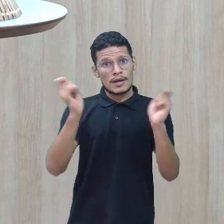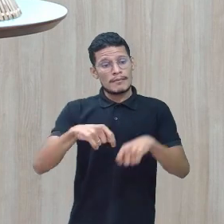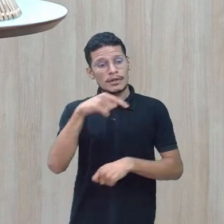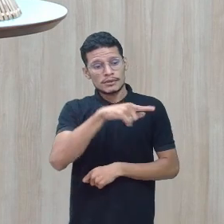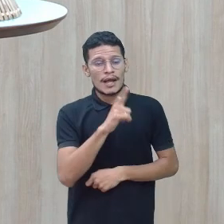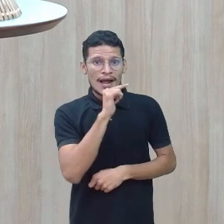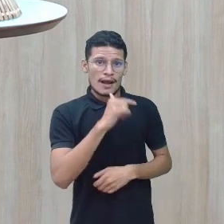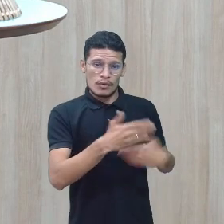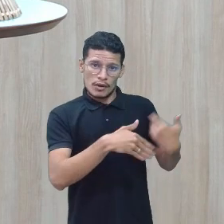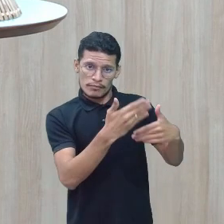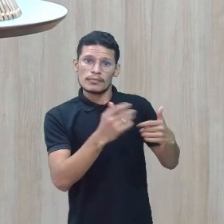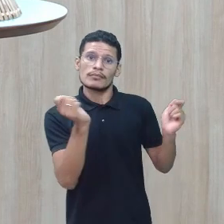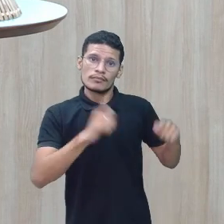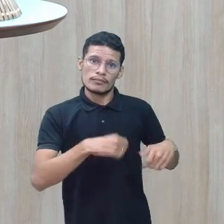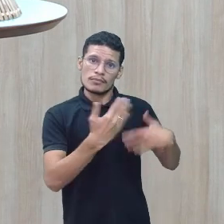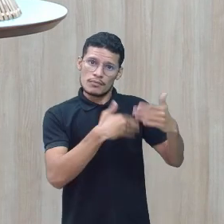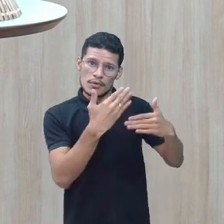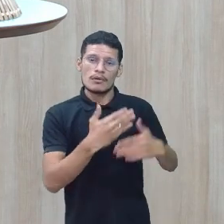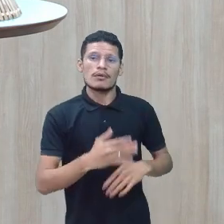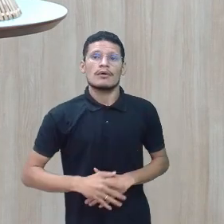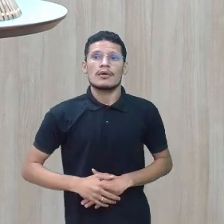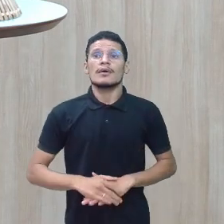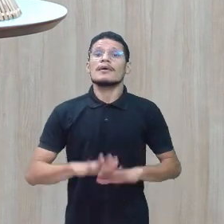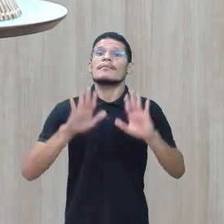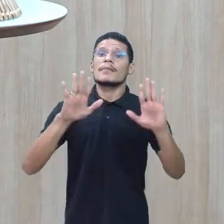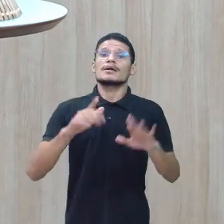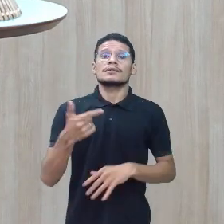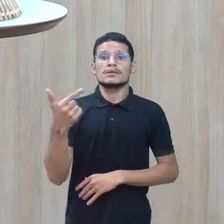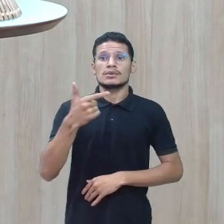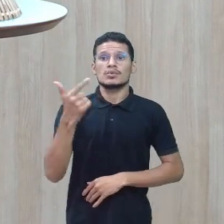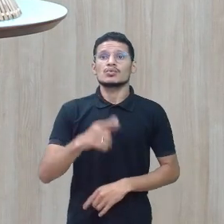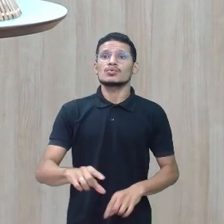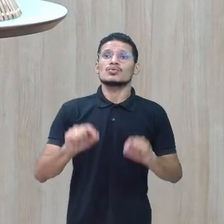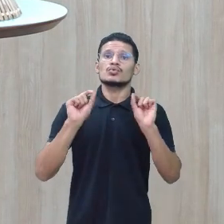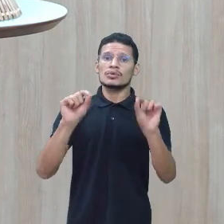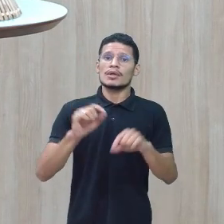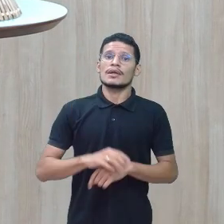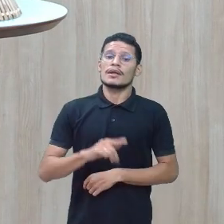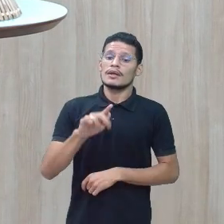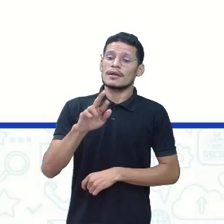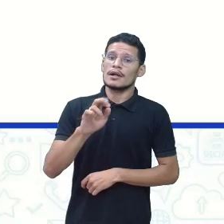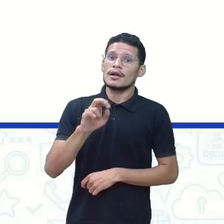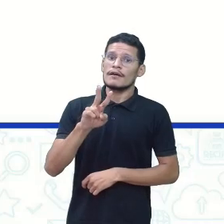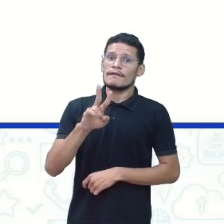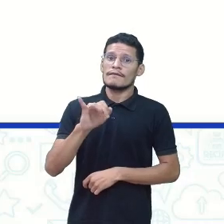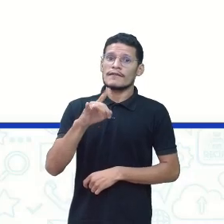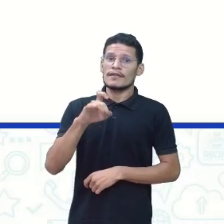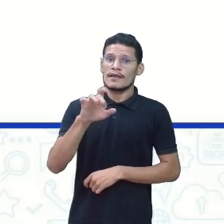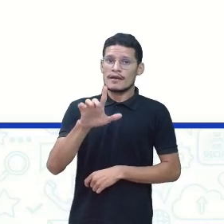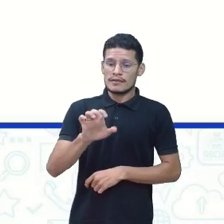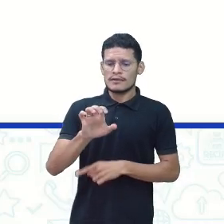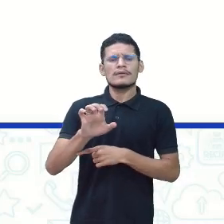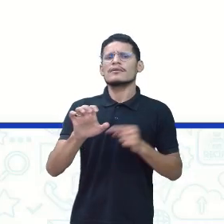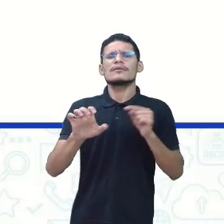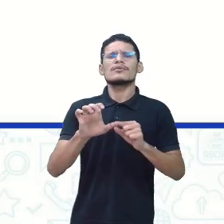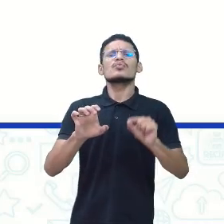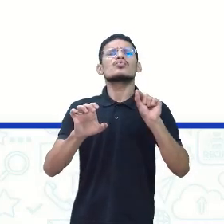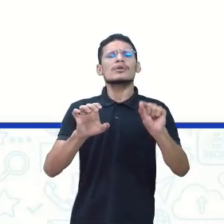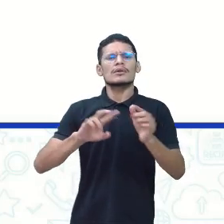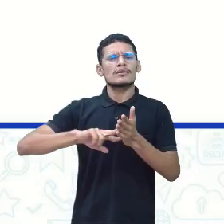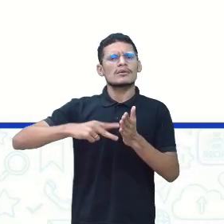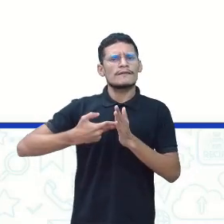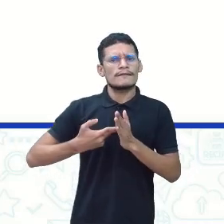água aconteça. Segundo lugar, a gravidade. E o que é